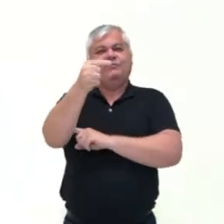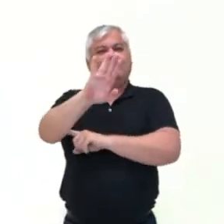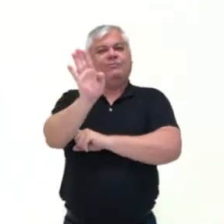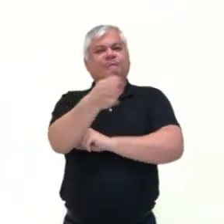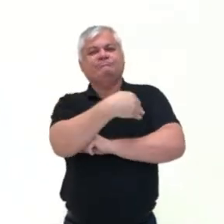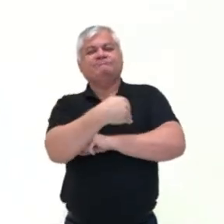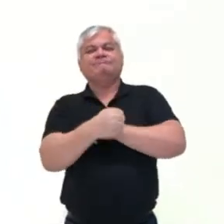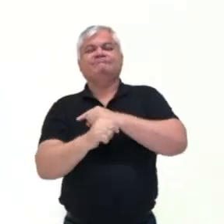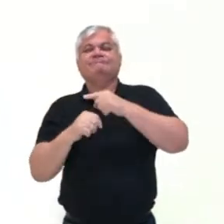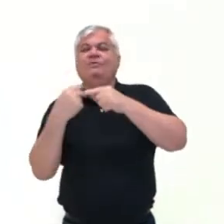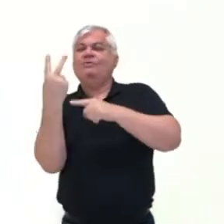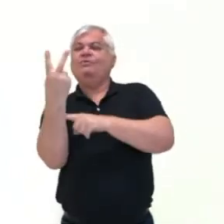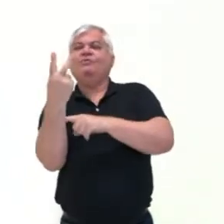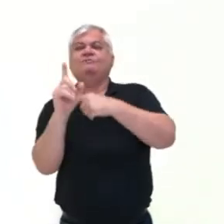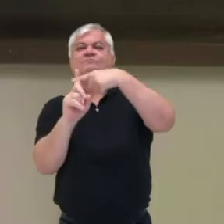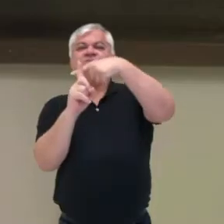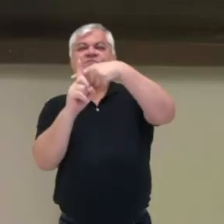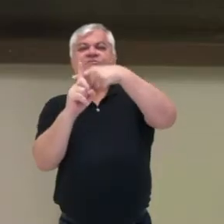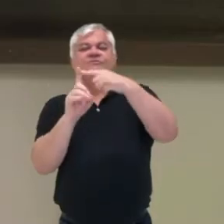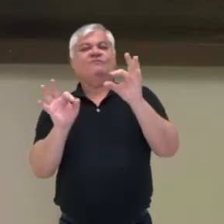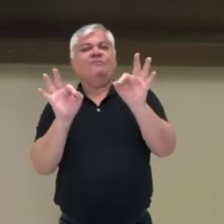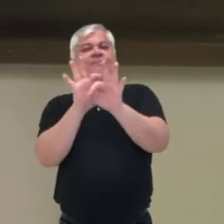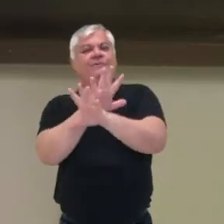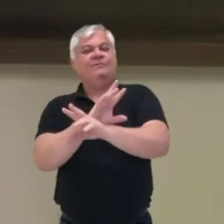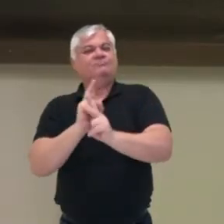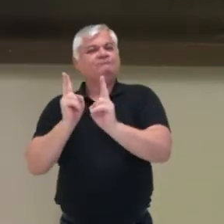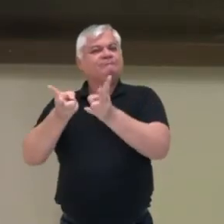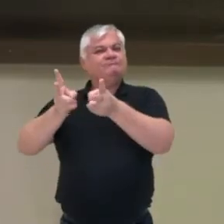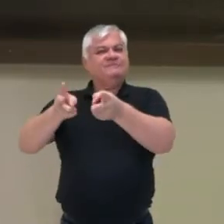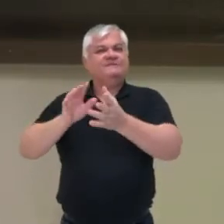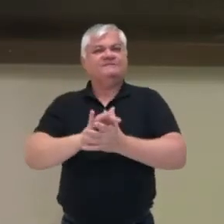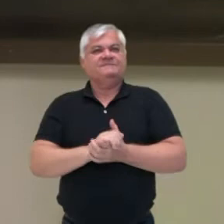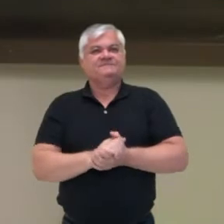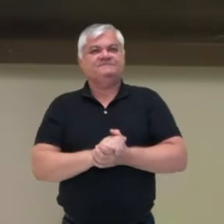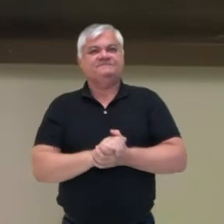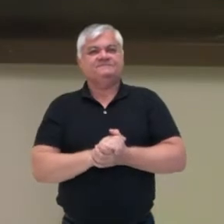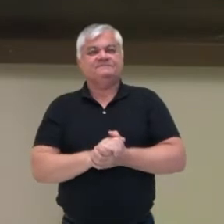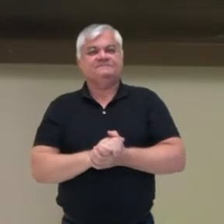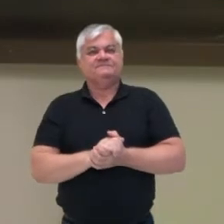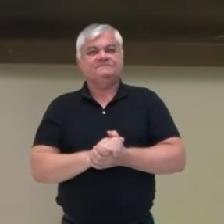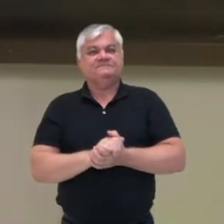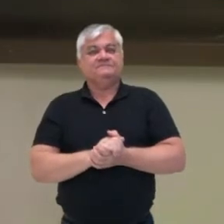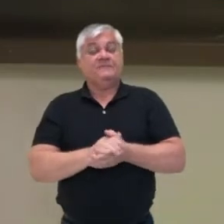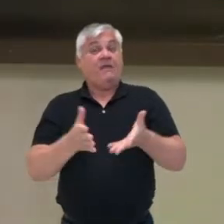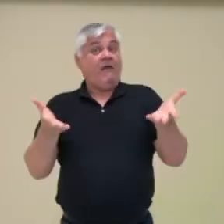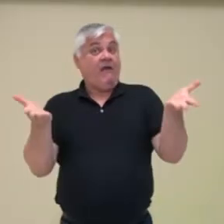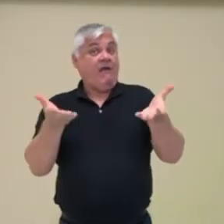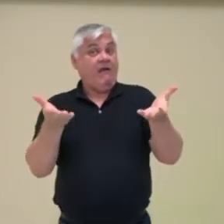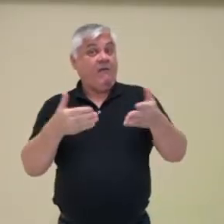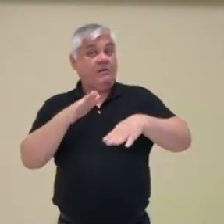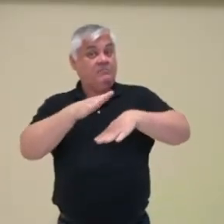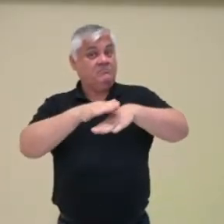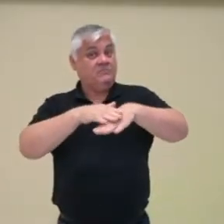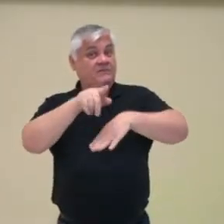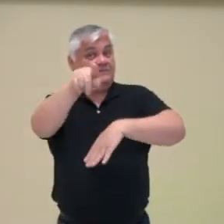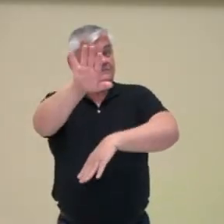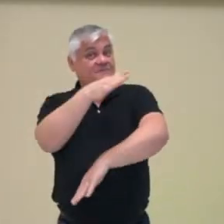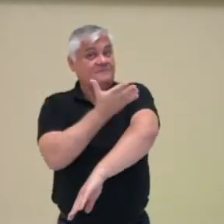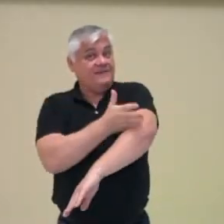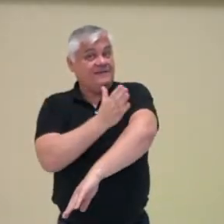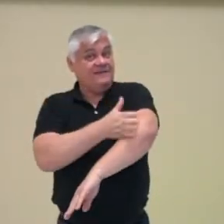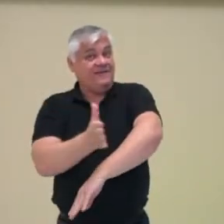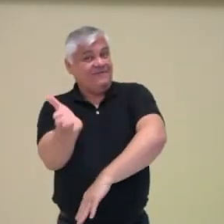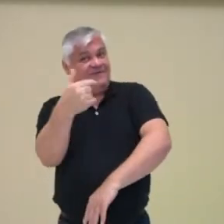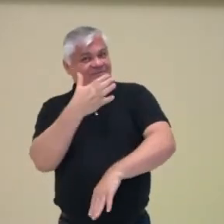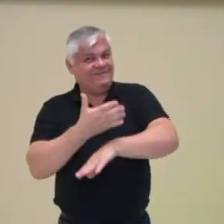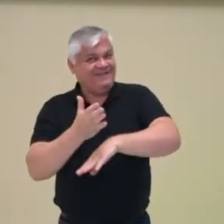e fica positivo. Nosso índice permaneceu o mesmo. E agora é com vocês. Vamos lá